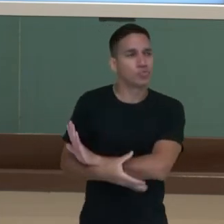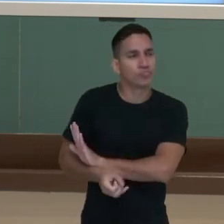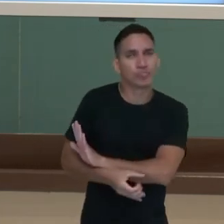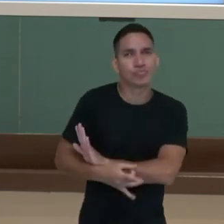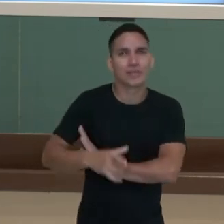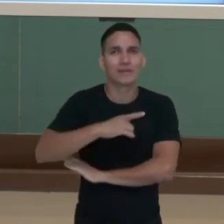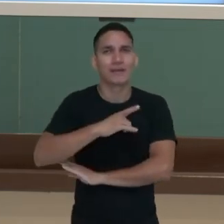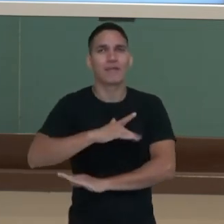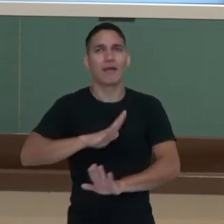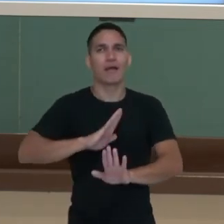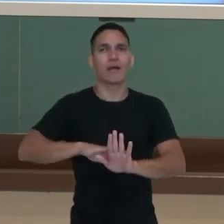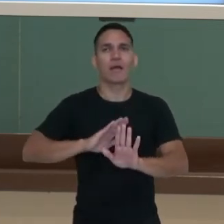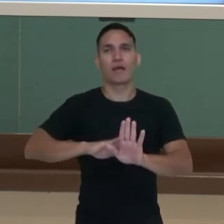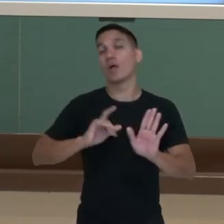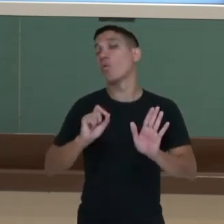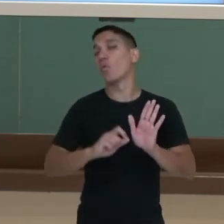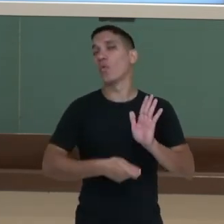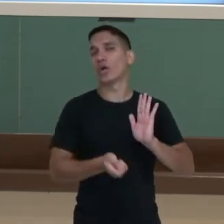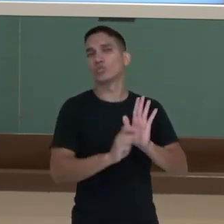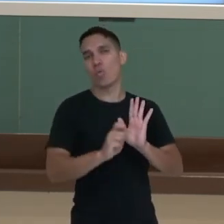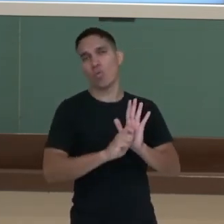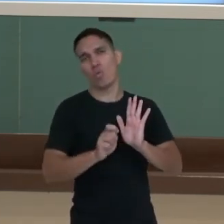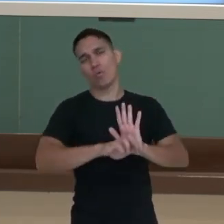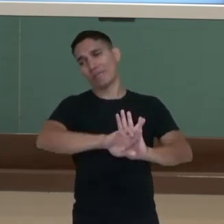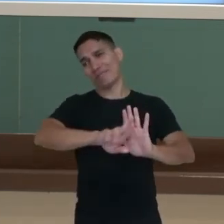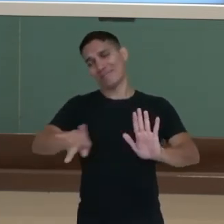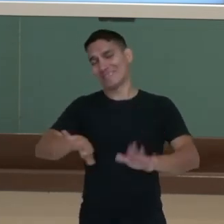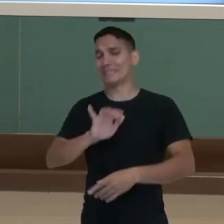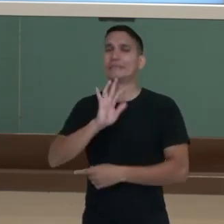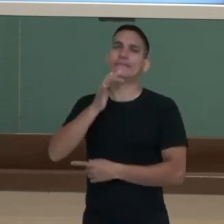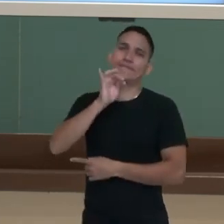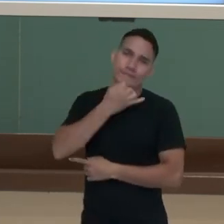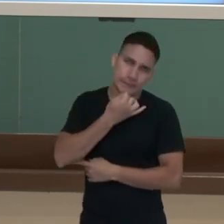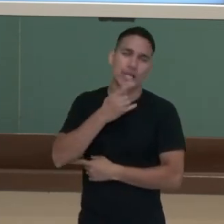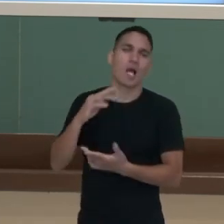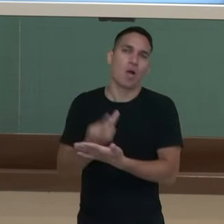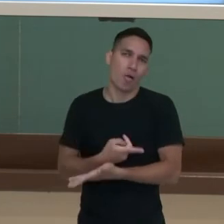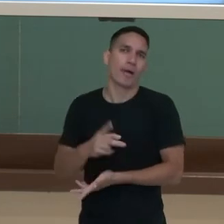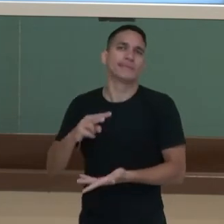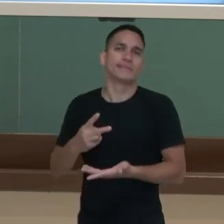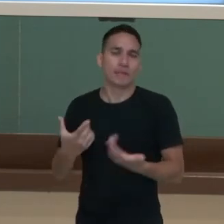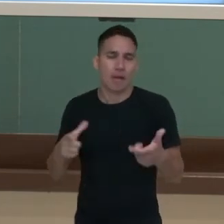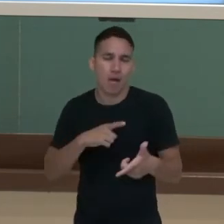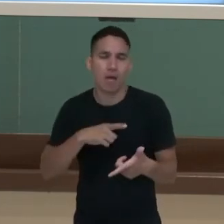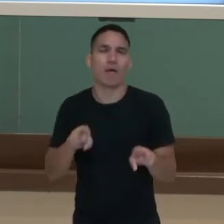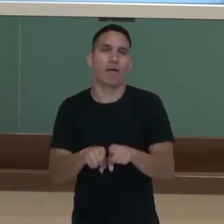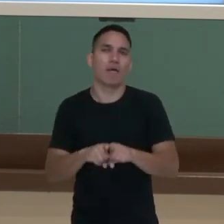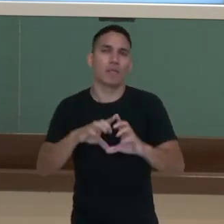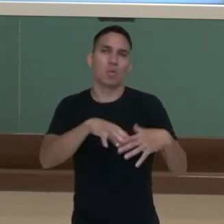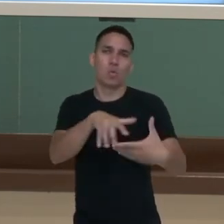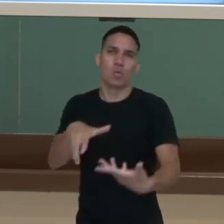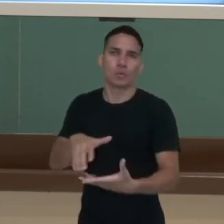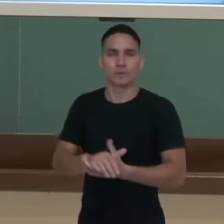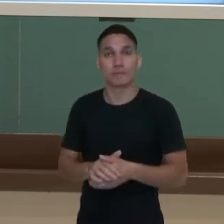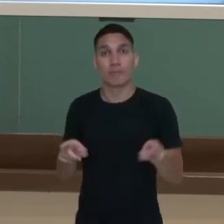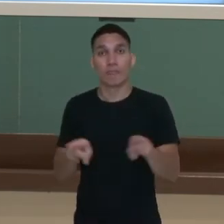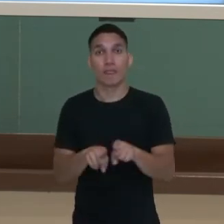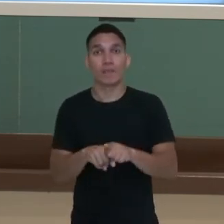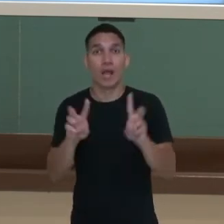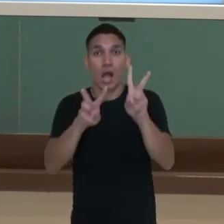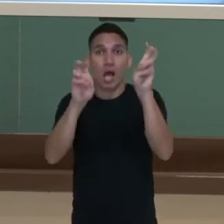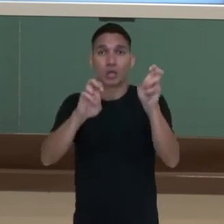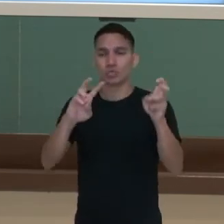drogas nesse caso aí, né, infelizmente, exercido no mundo. Assim como relações de